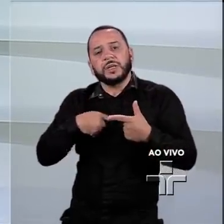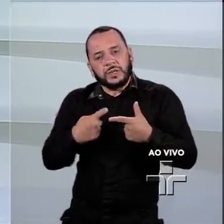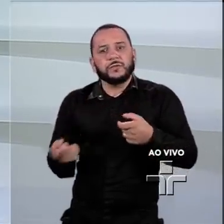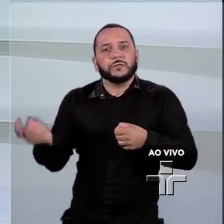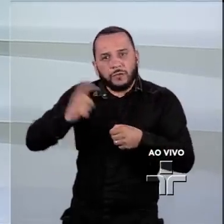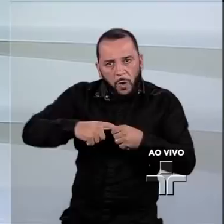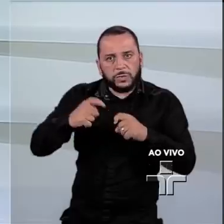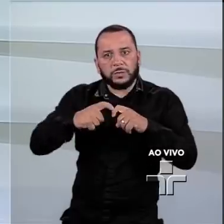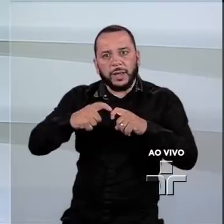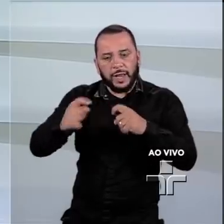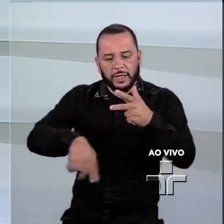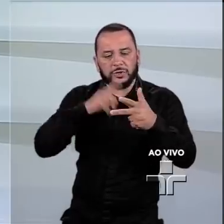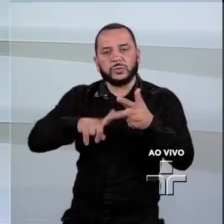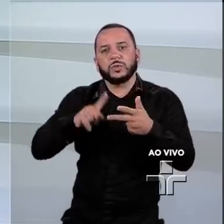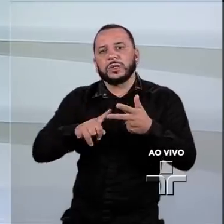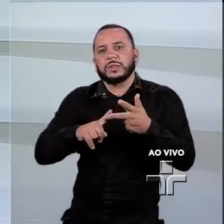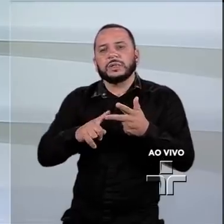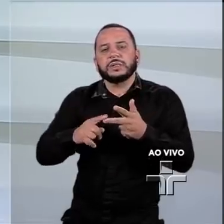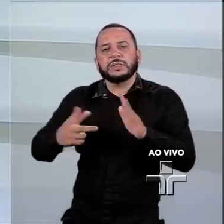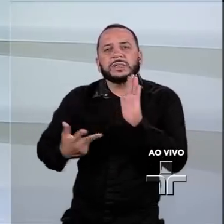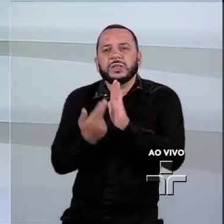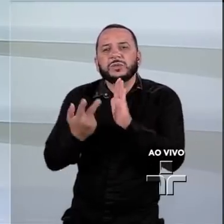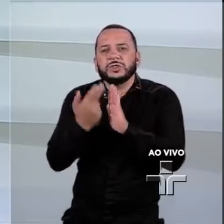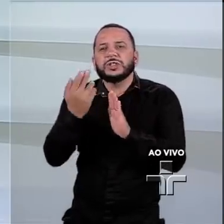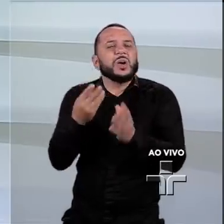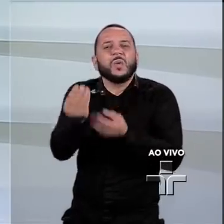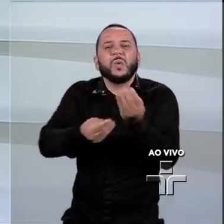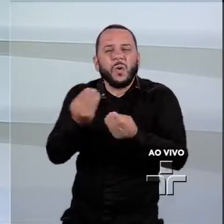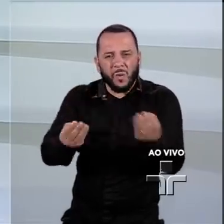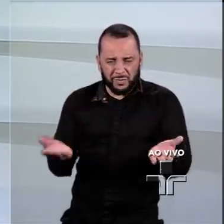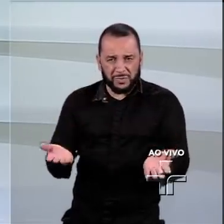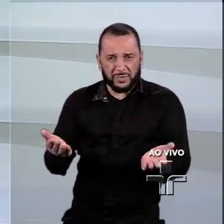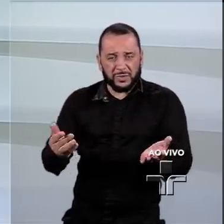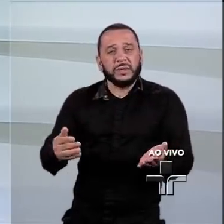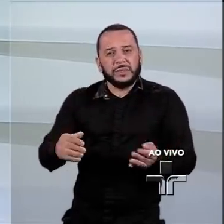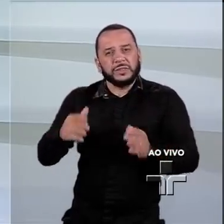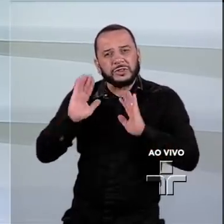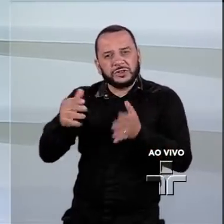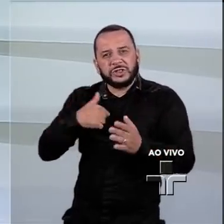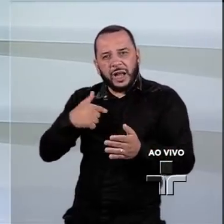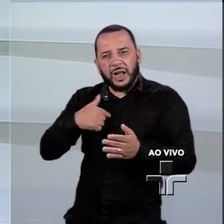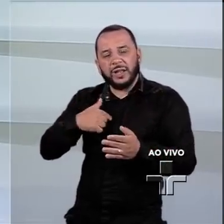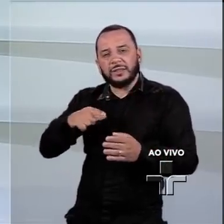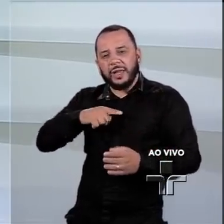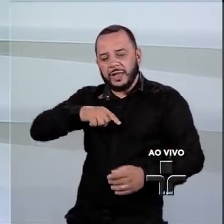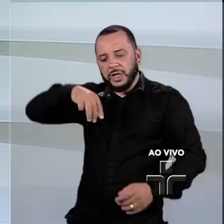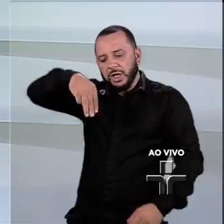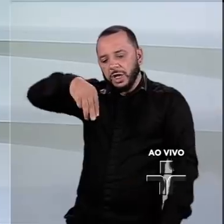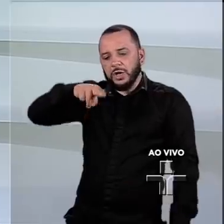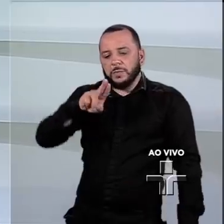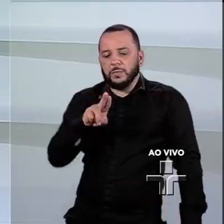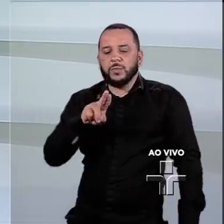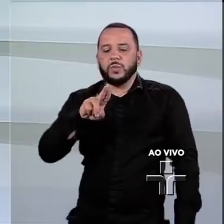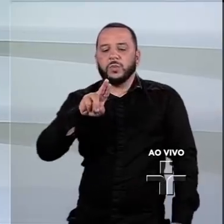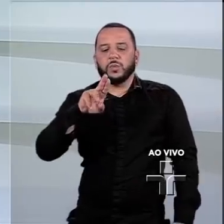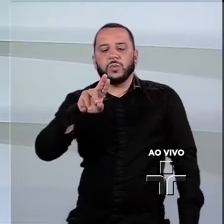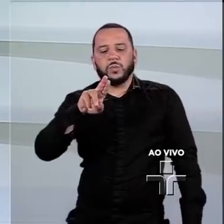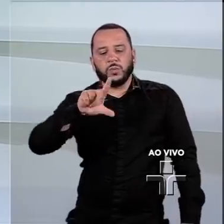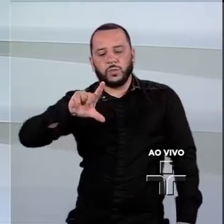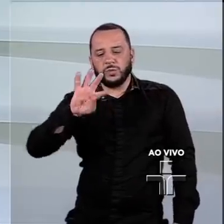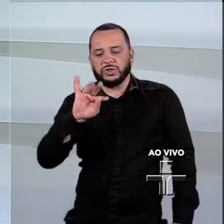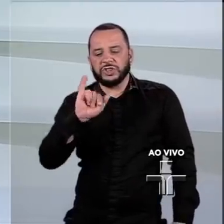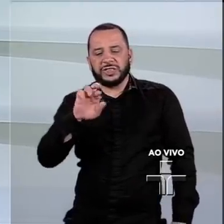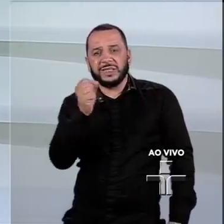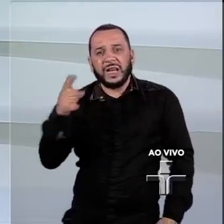cirurgias? E o senhor, como é que o senhor vê essa política de mutirões para atender algum gargalo específico da saúde? Se o senhor acha que é uma política